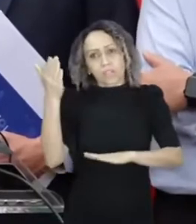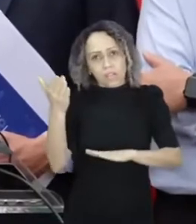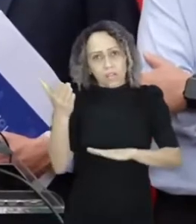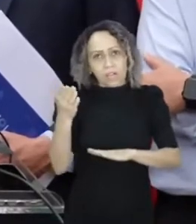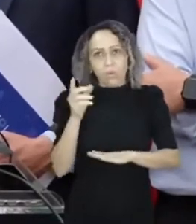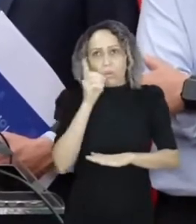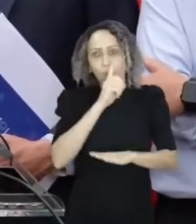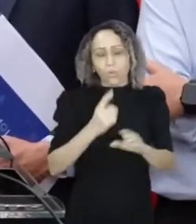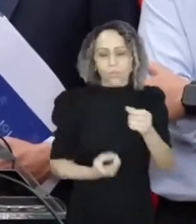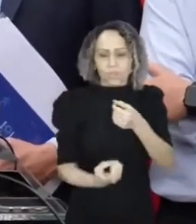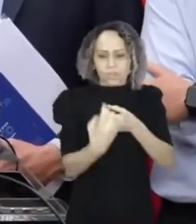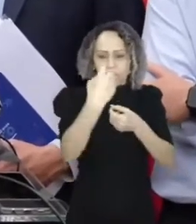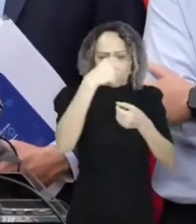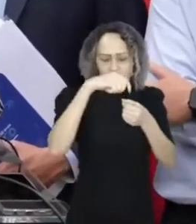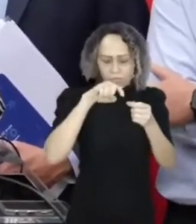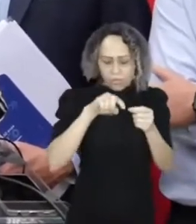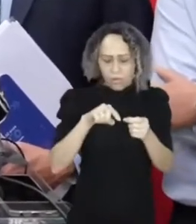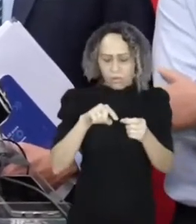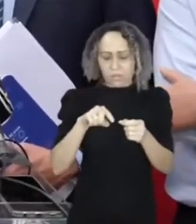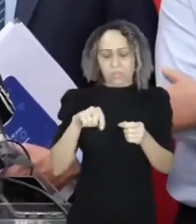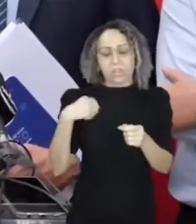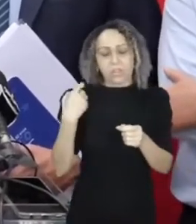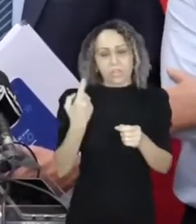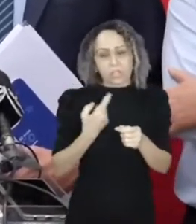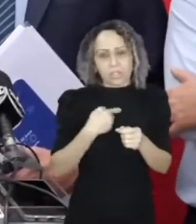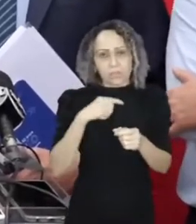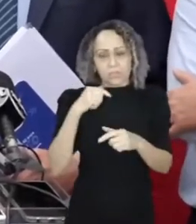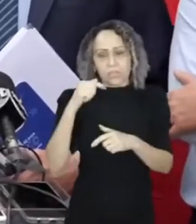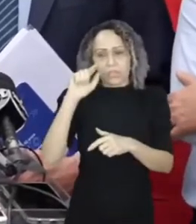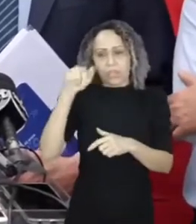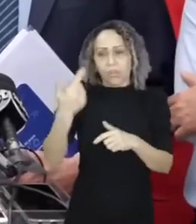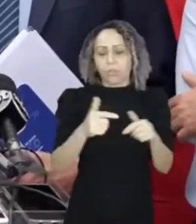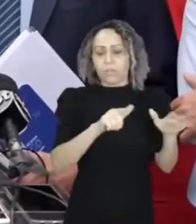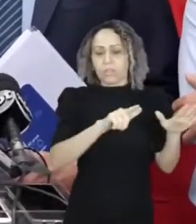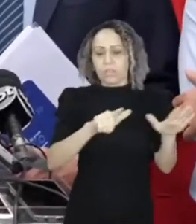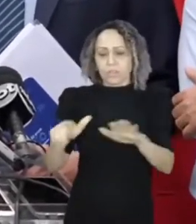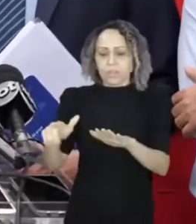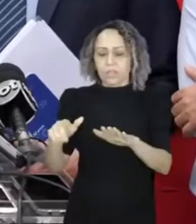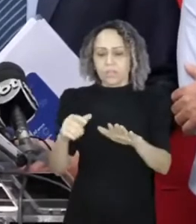segunda a gente tem um encontro para discutir a agenda dele. Você ali atrás da Gioconda, por favor.